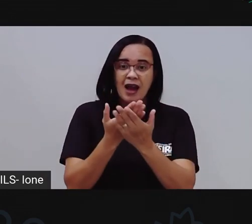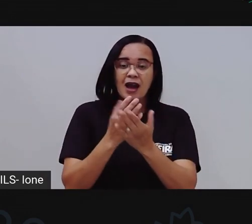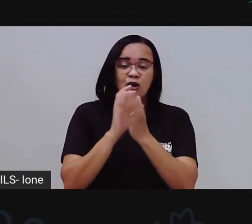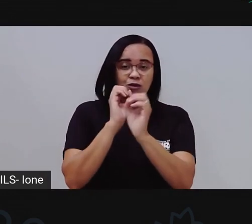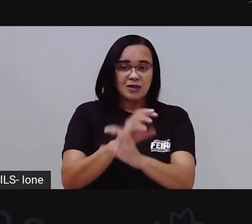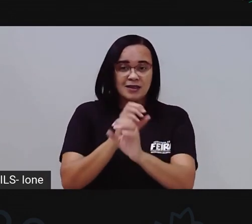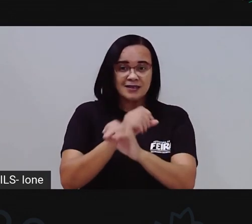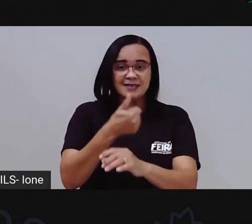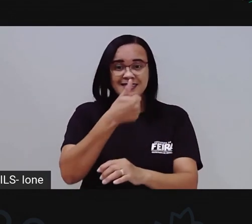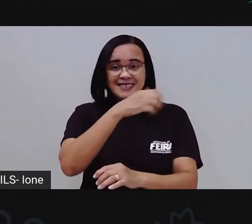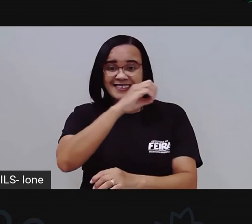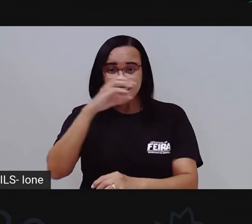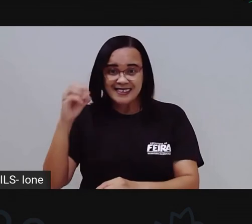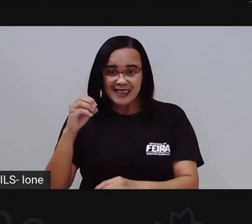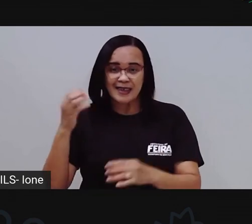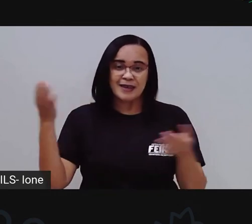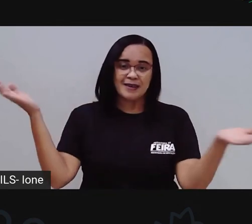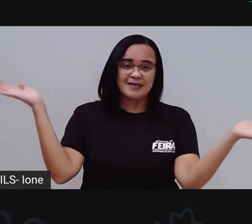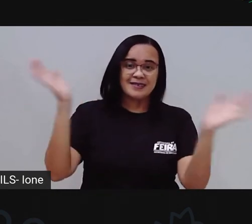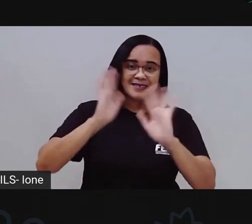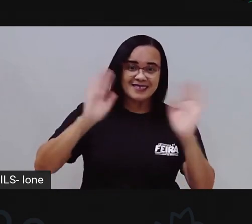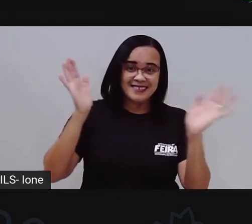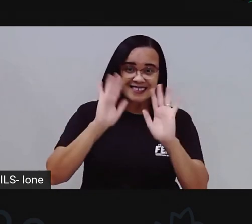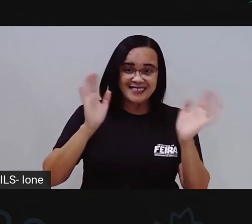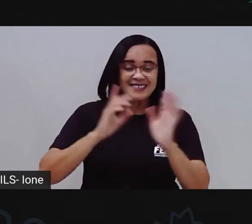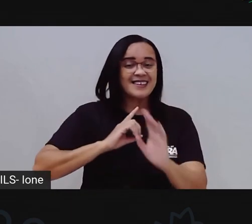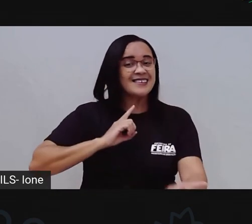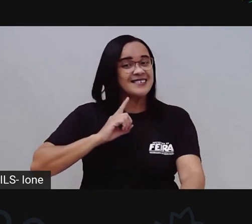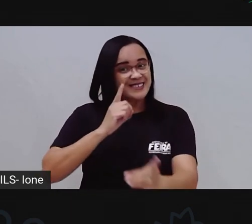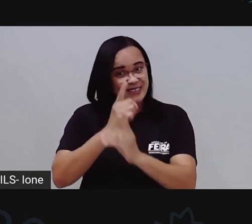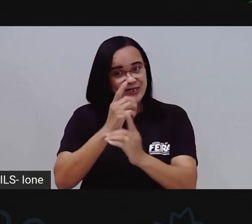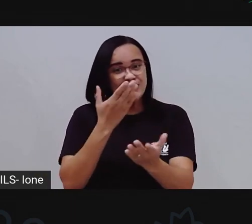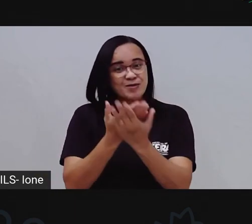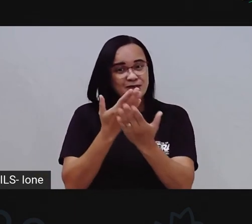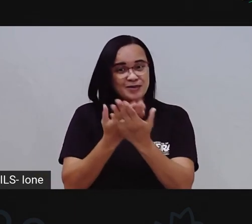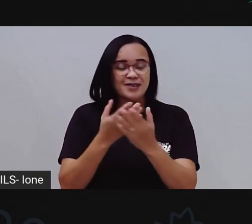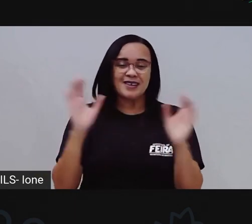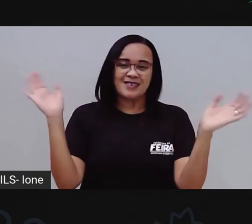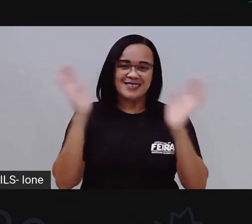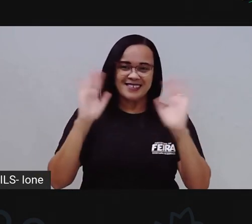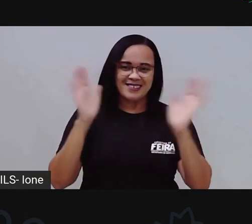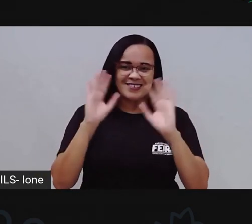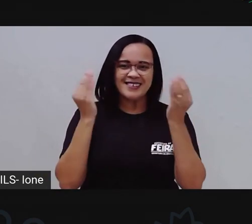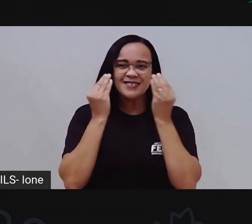lá! A gente se vê na próxima aula. Até lá. Tchau, tchau.